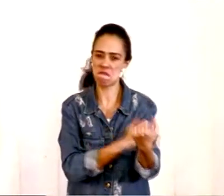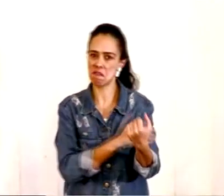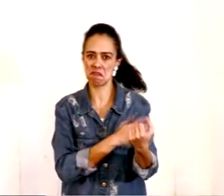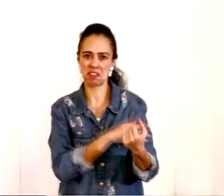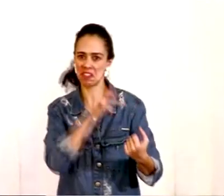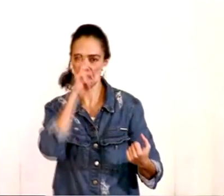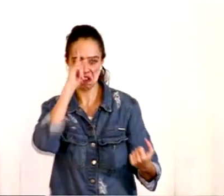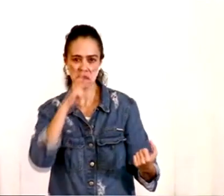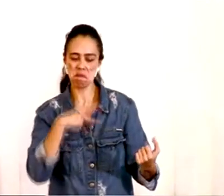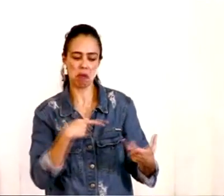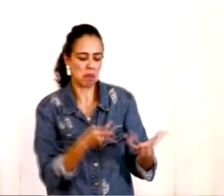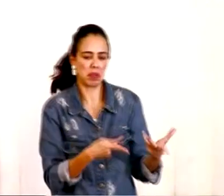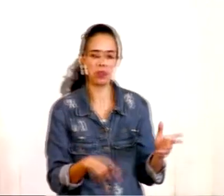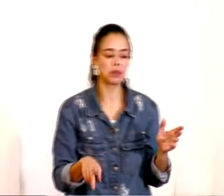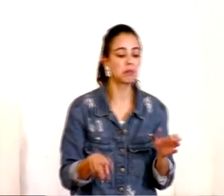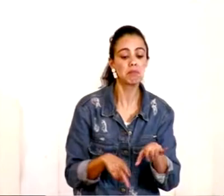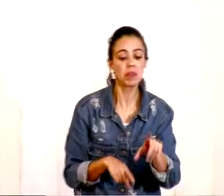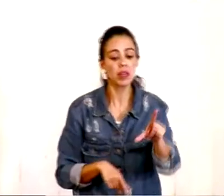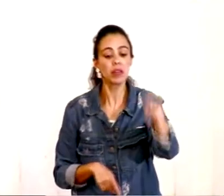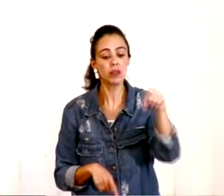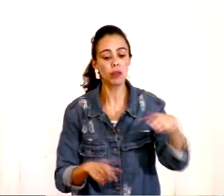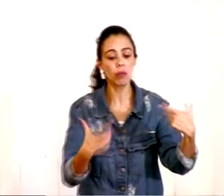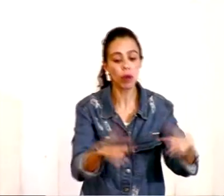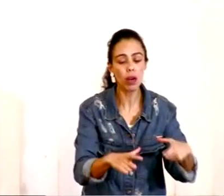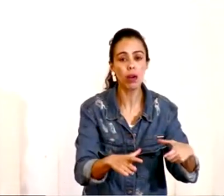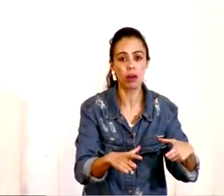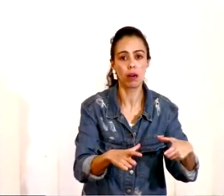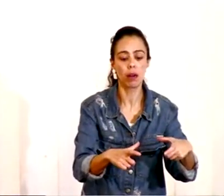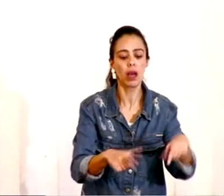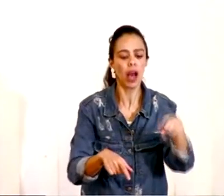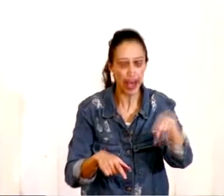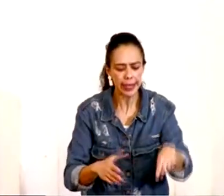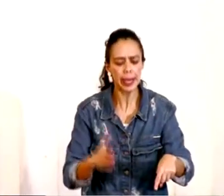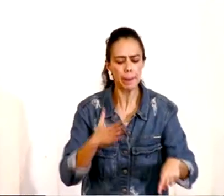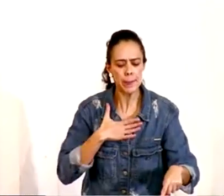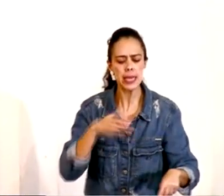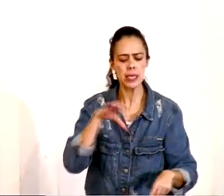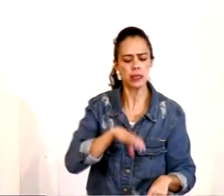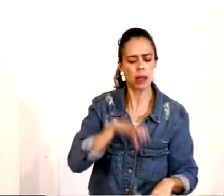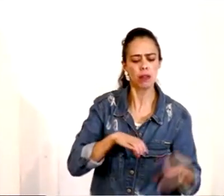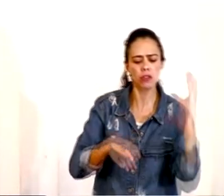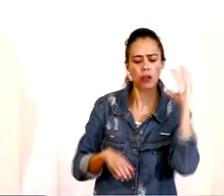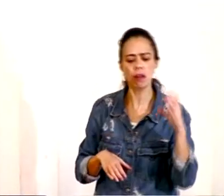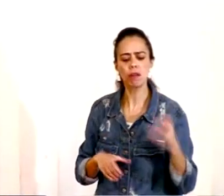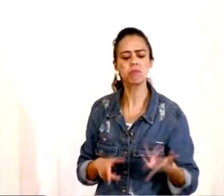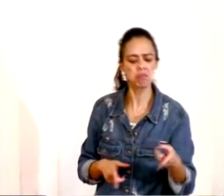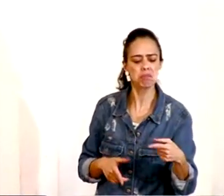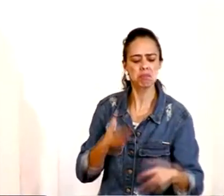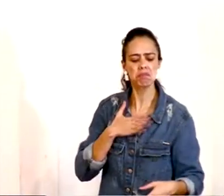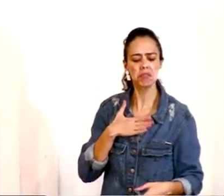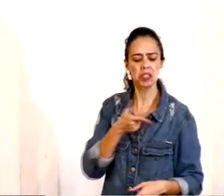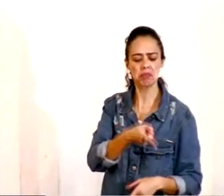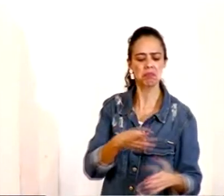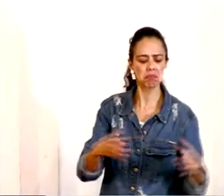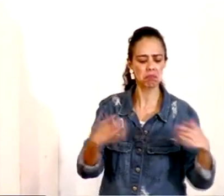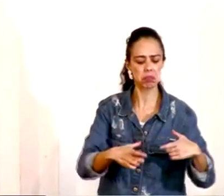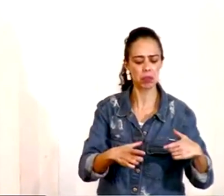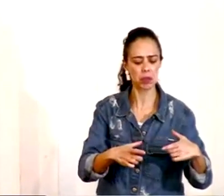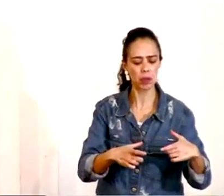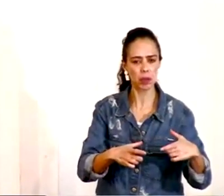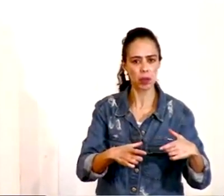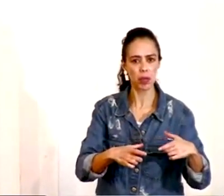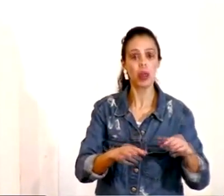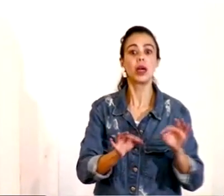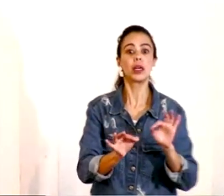acha um local, escolhe aquele local e faz desse local uma cidade, fortalece esse local com os muros,